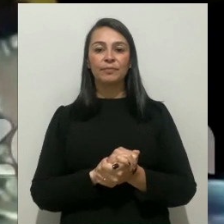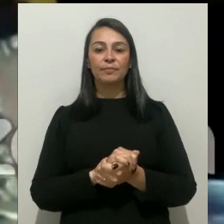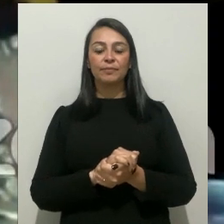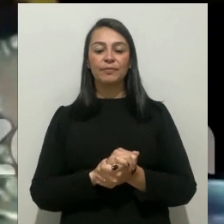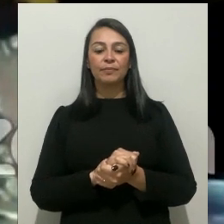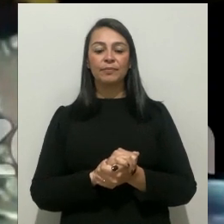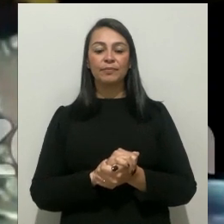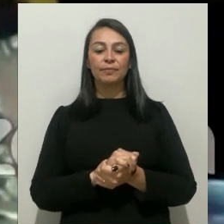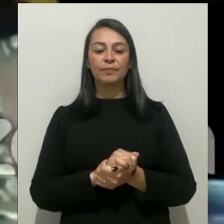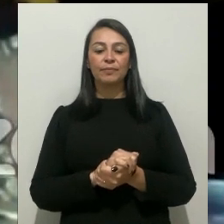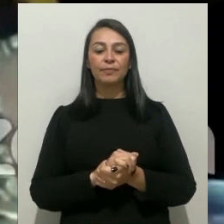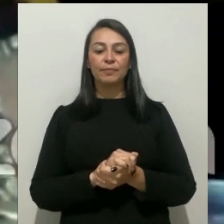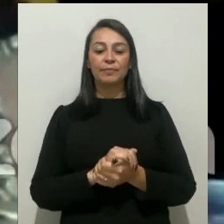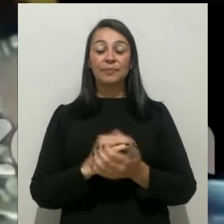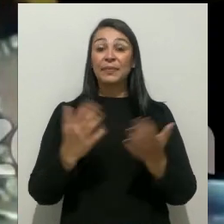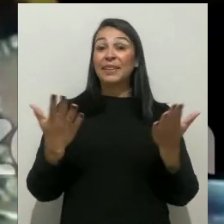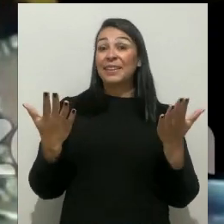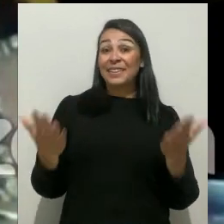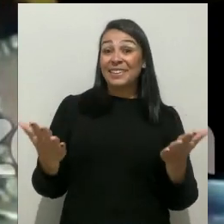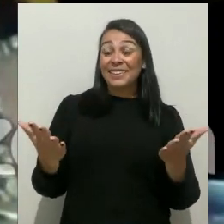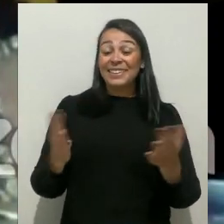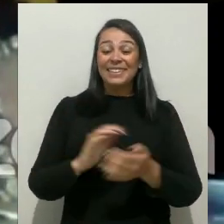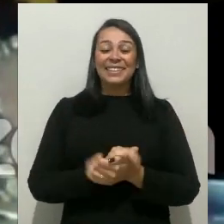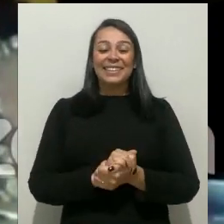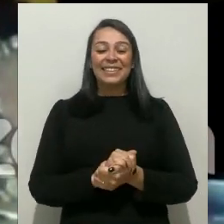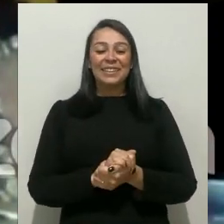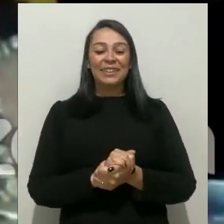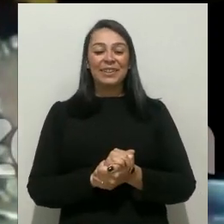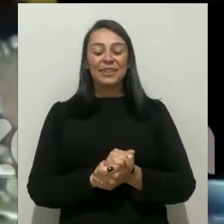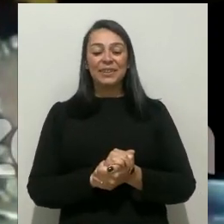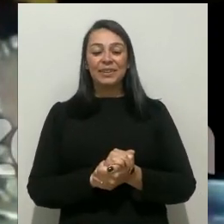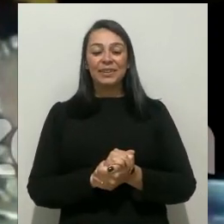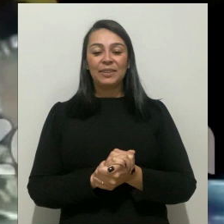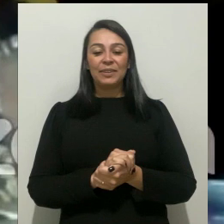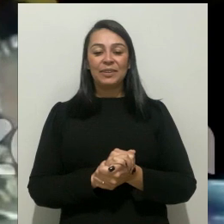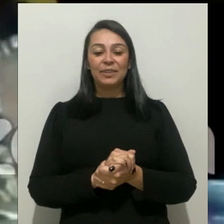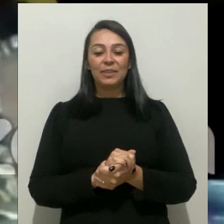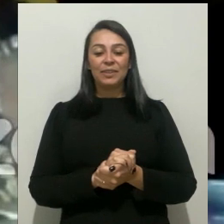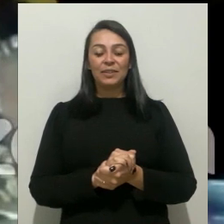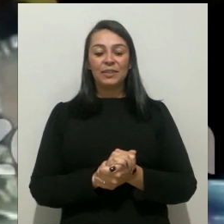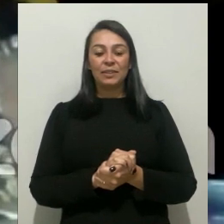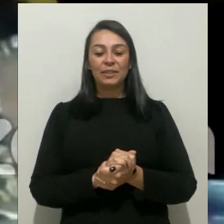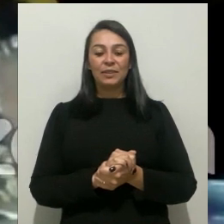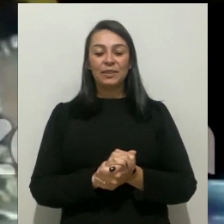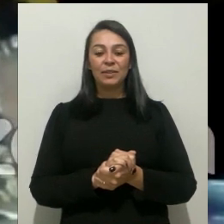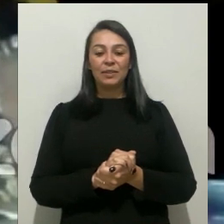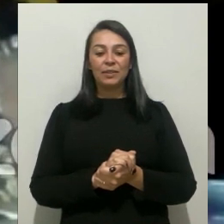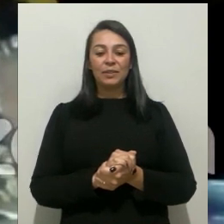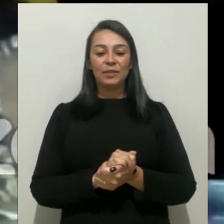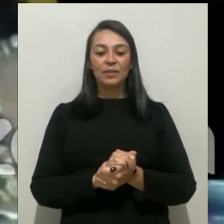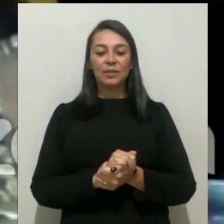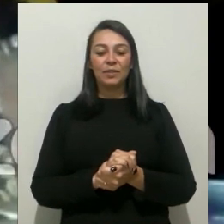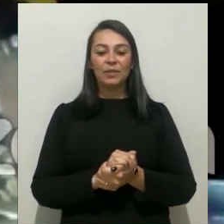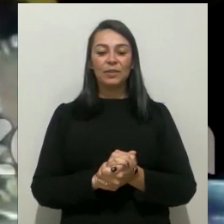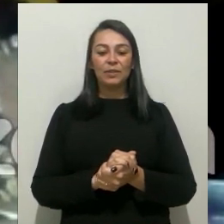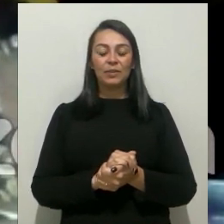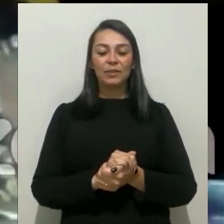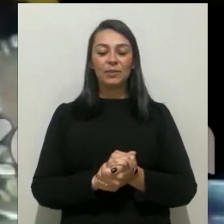Ok. Ai, gente, então, dessa vez, como disse João, não você fala que nem Oscar.